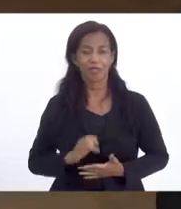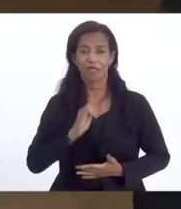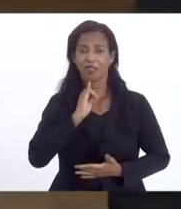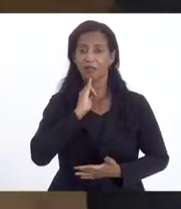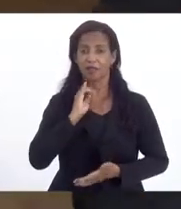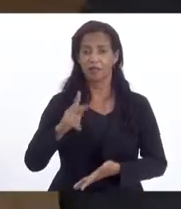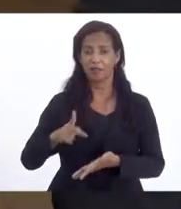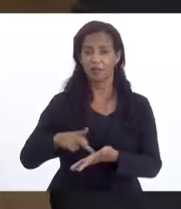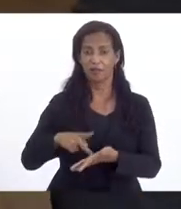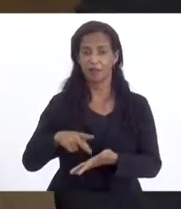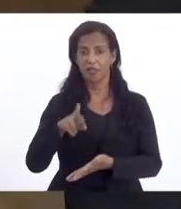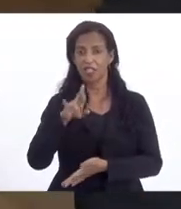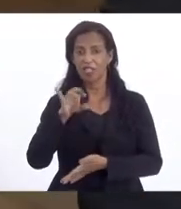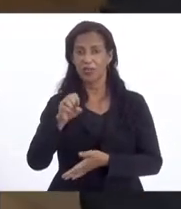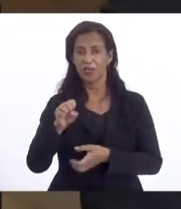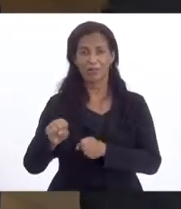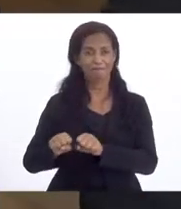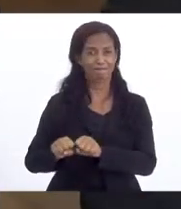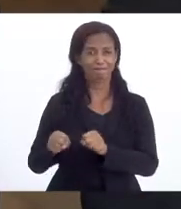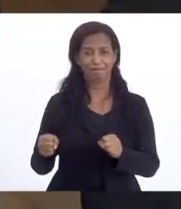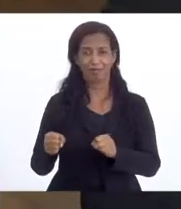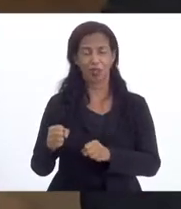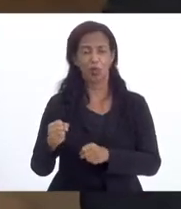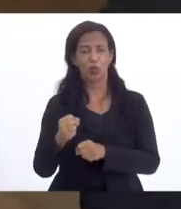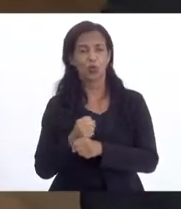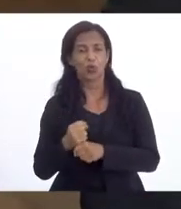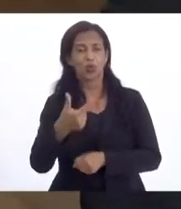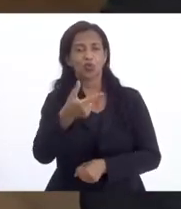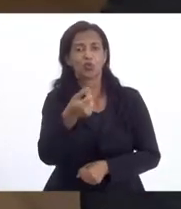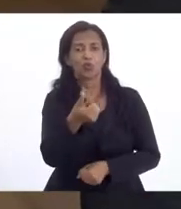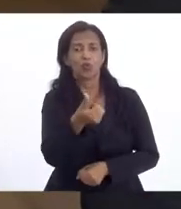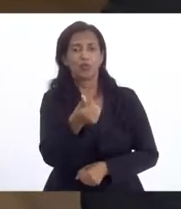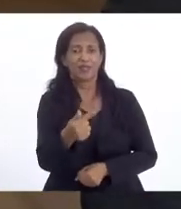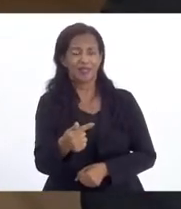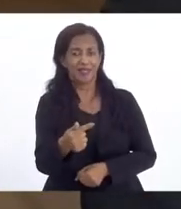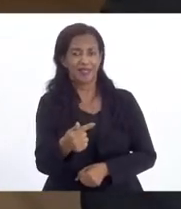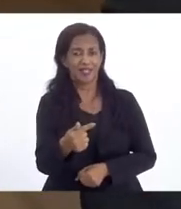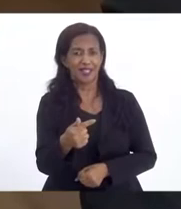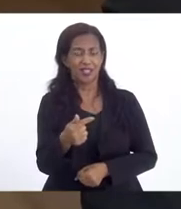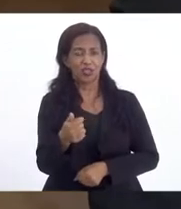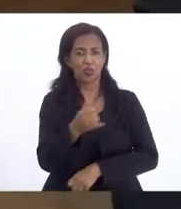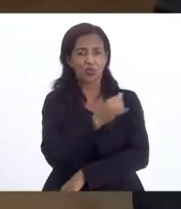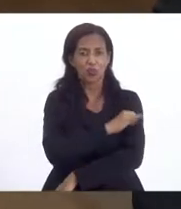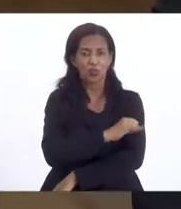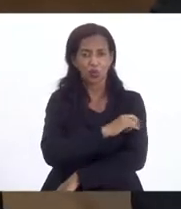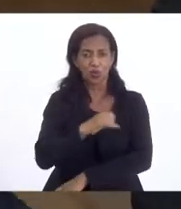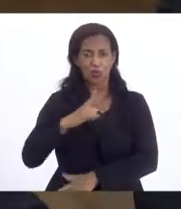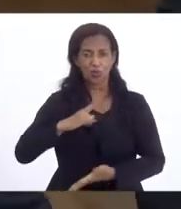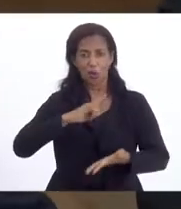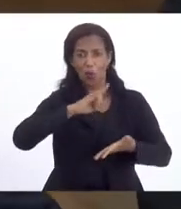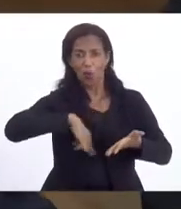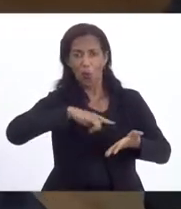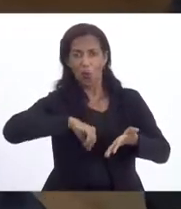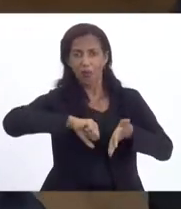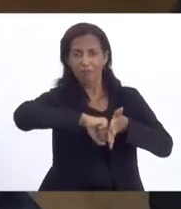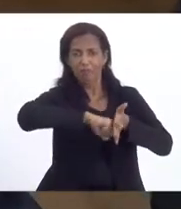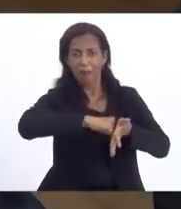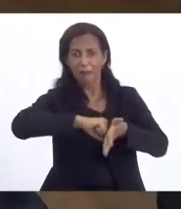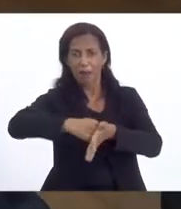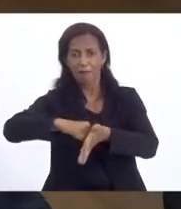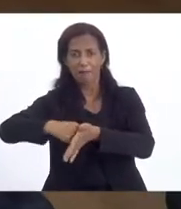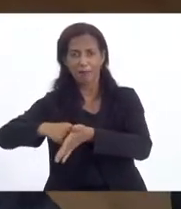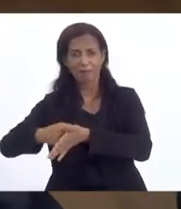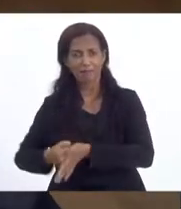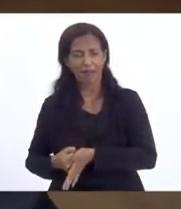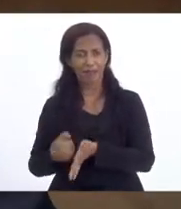Infelizmente, é verdade. E o Rio quebrou no ano de 17. O Rio tinha suas contas bloqueadas,